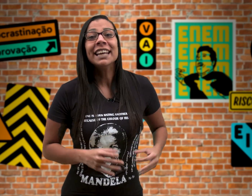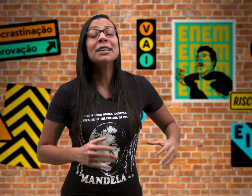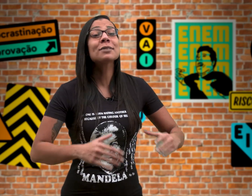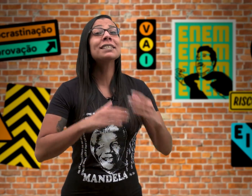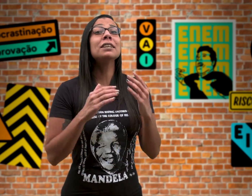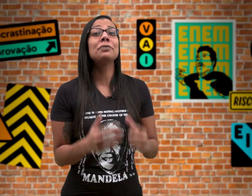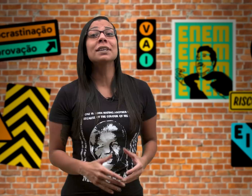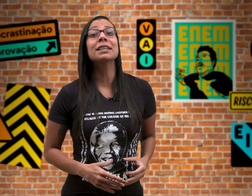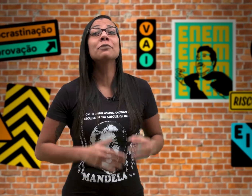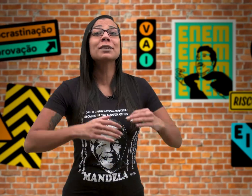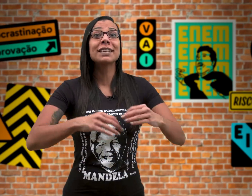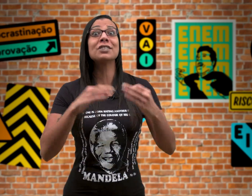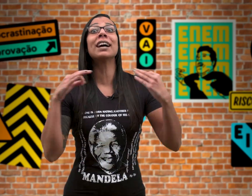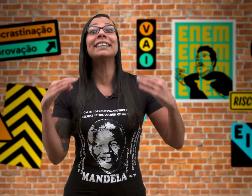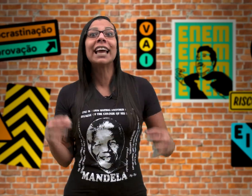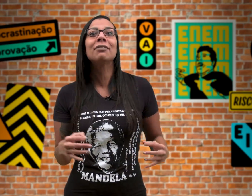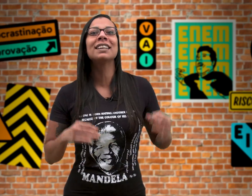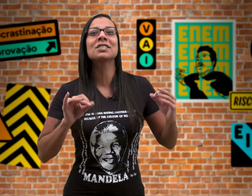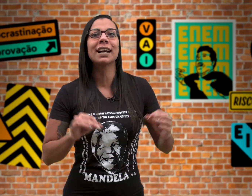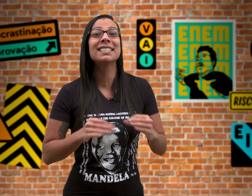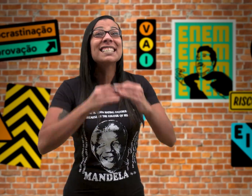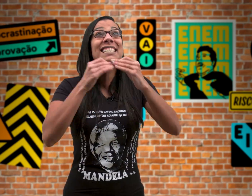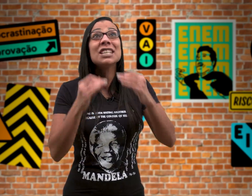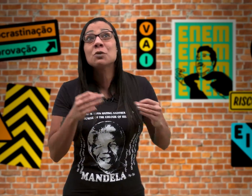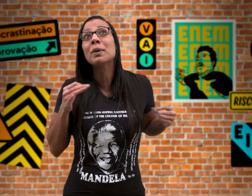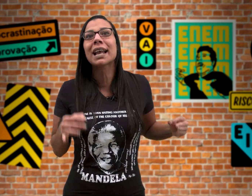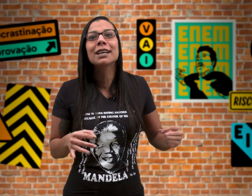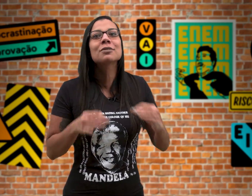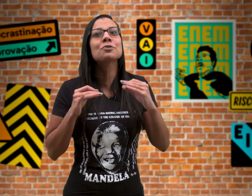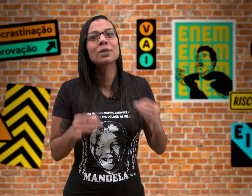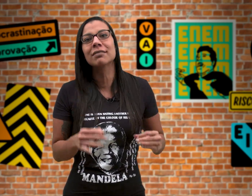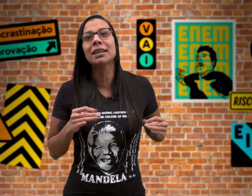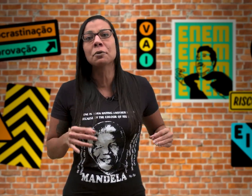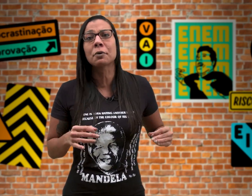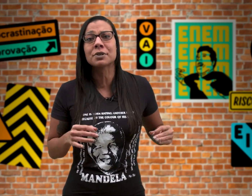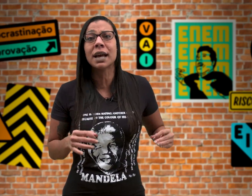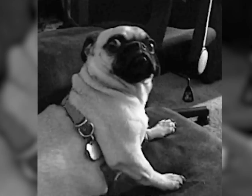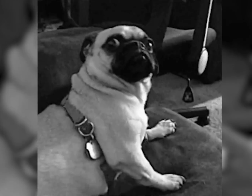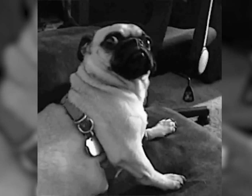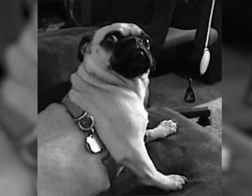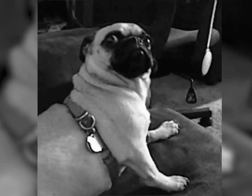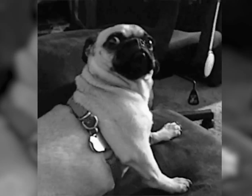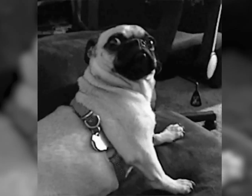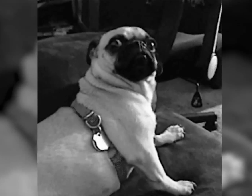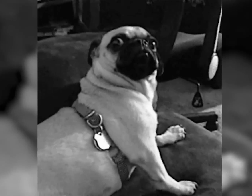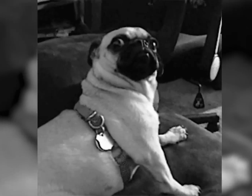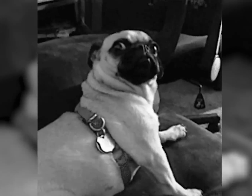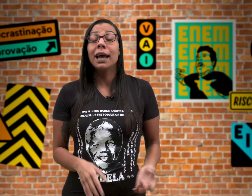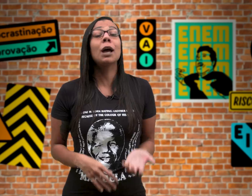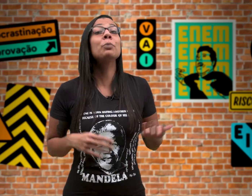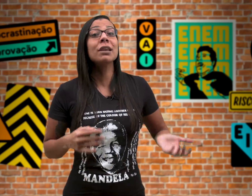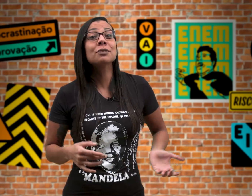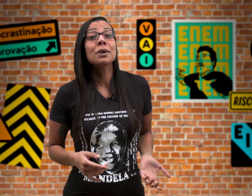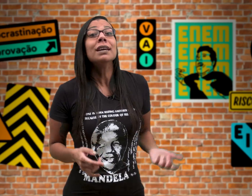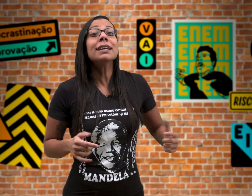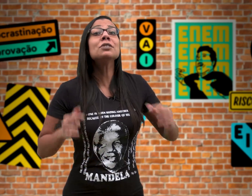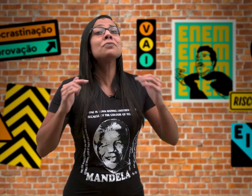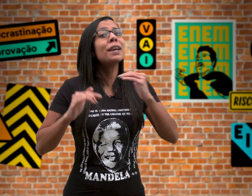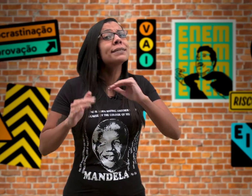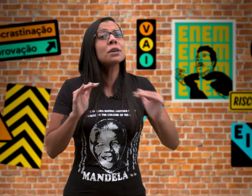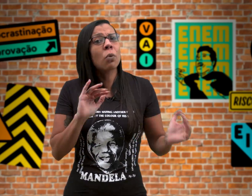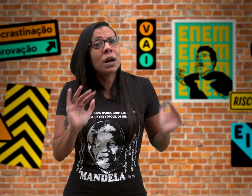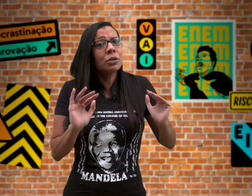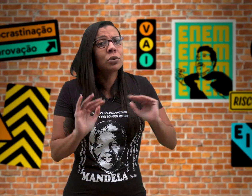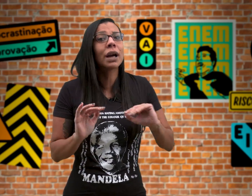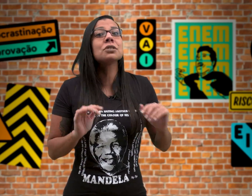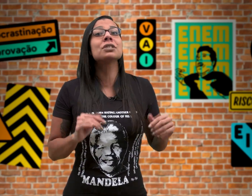Enem. Isso significa que vocês já devem estar desesperados estudando que nem loucos, né? É por isso que de